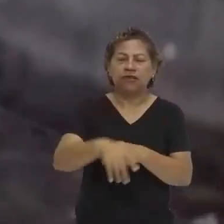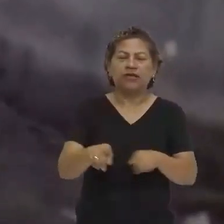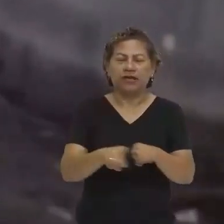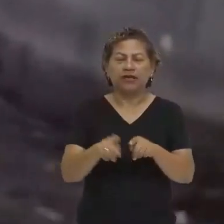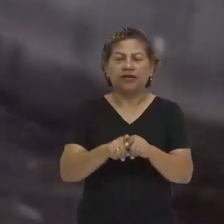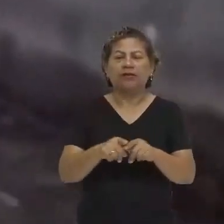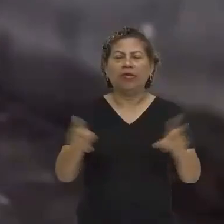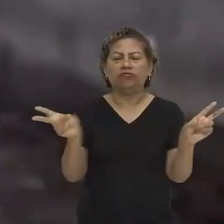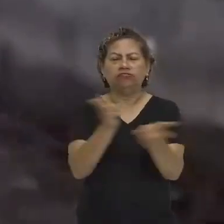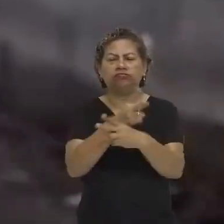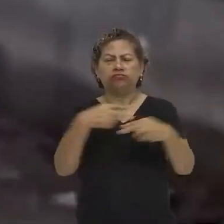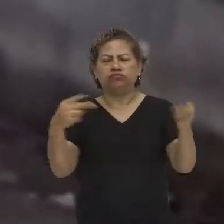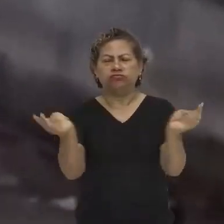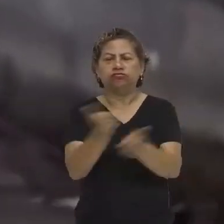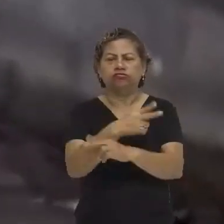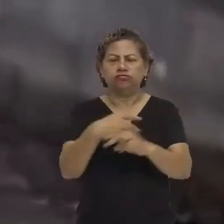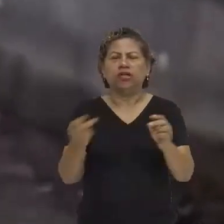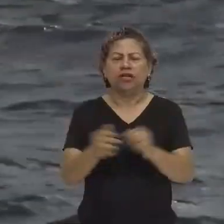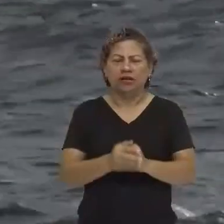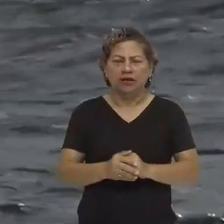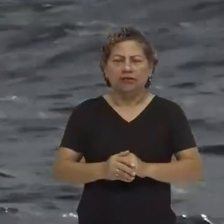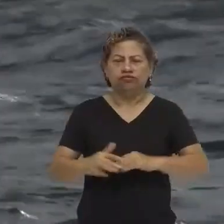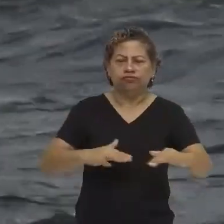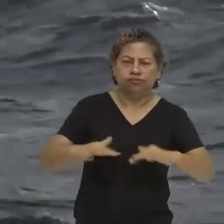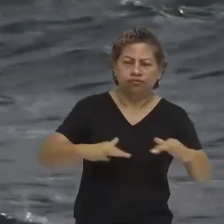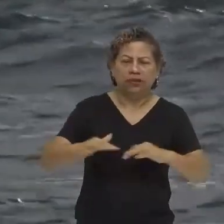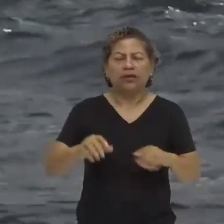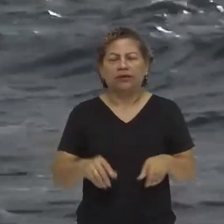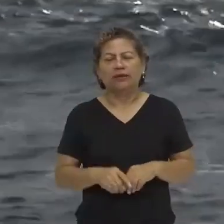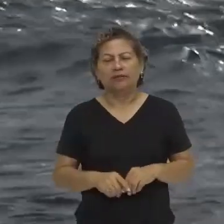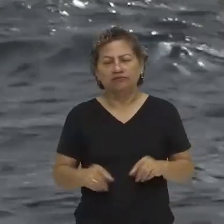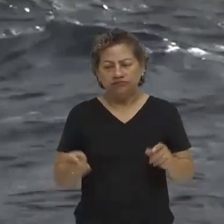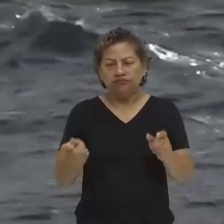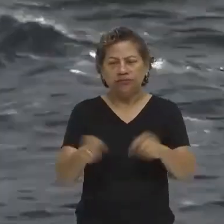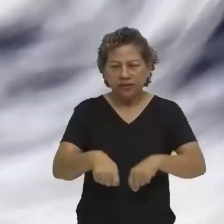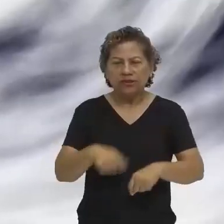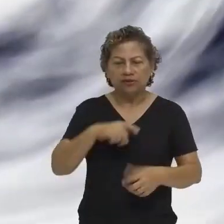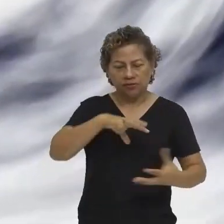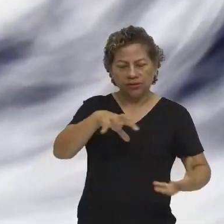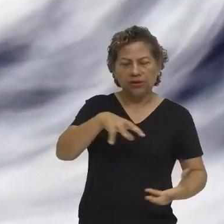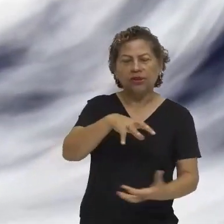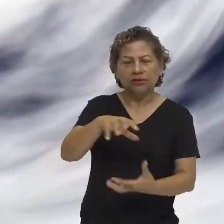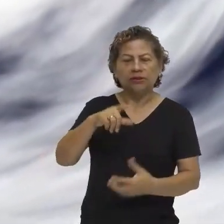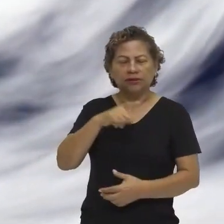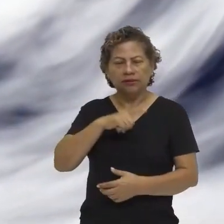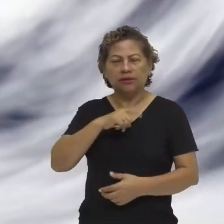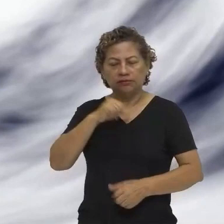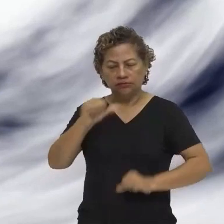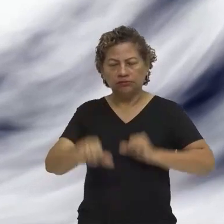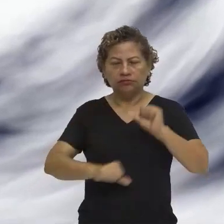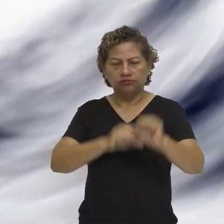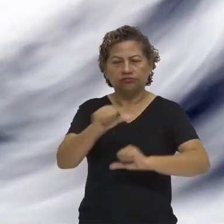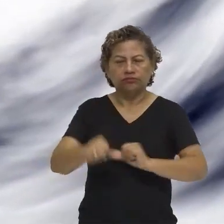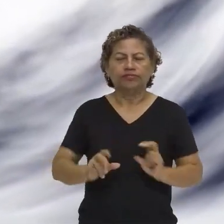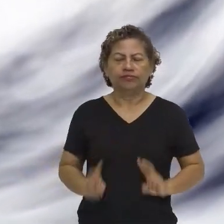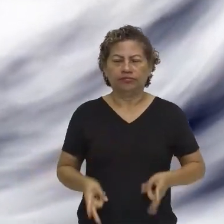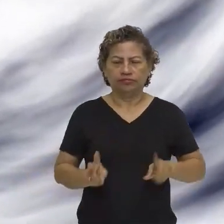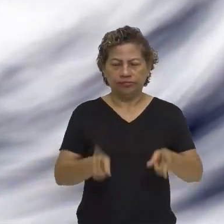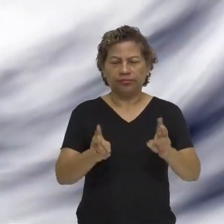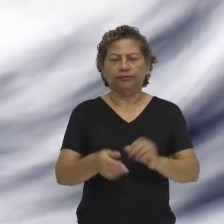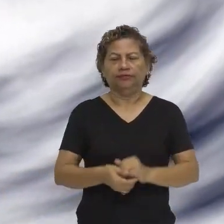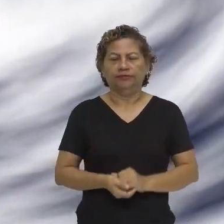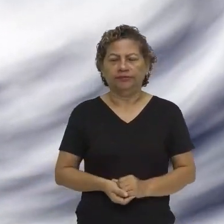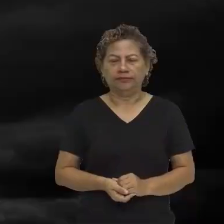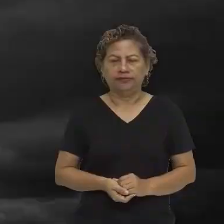por tsunamis, são provas do grande poder que o nosso planeta apresenta em se transformar continuamente.